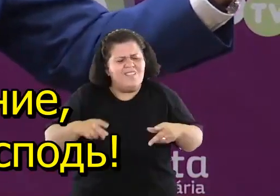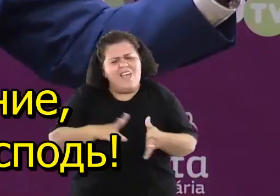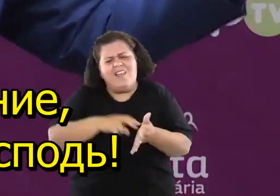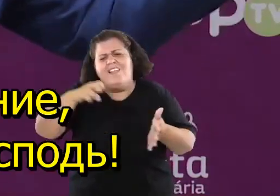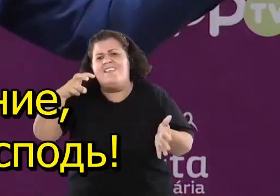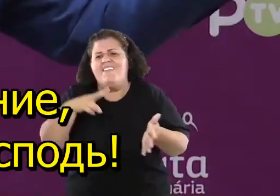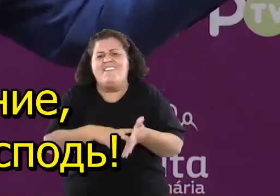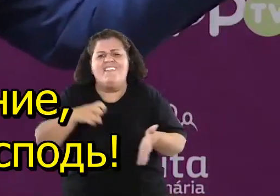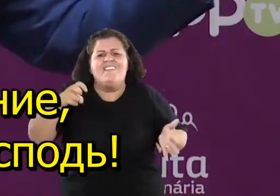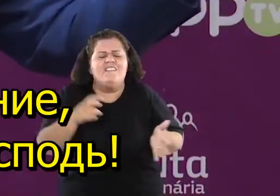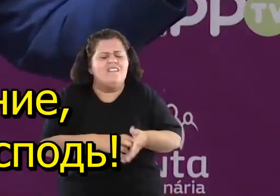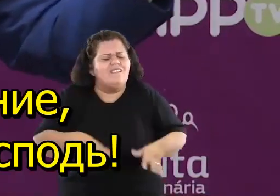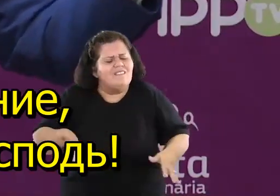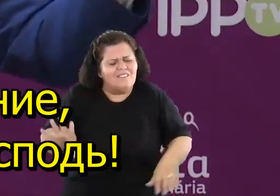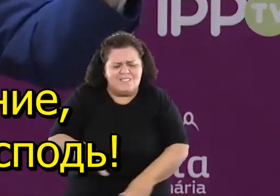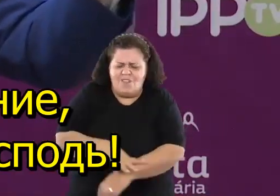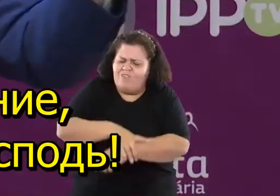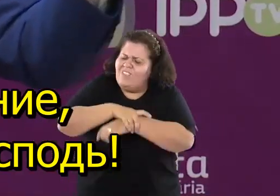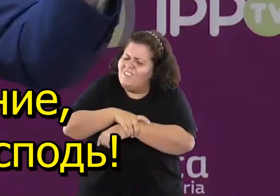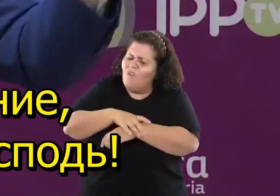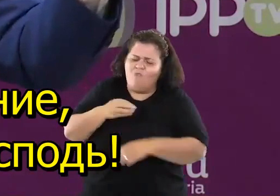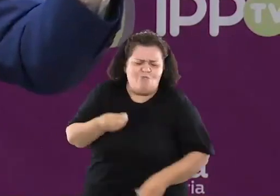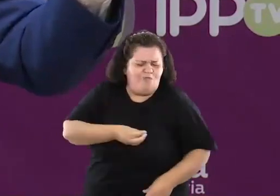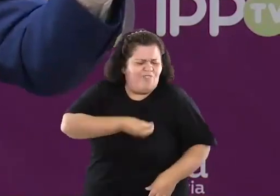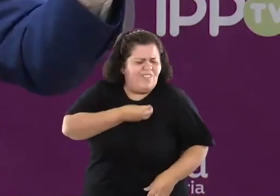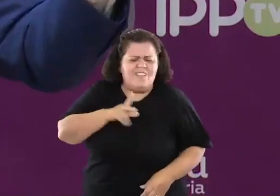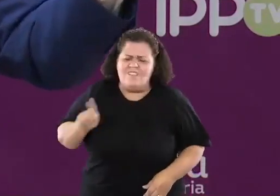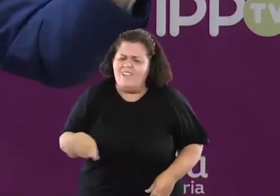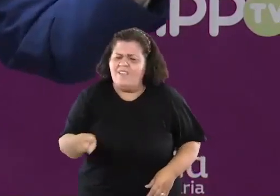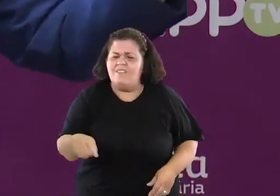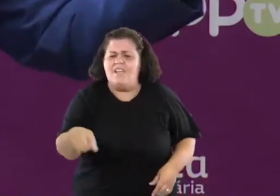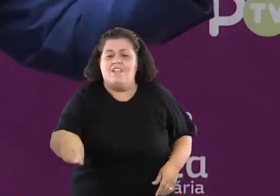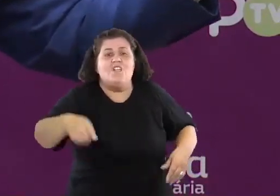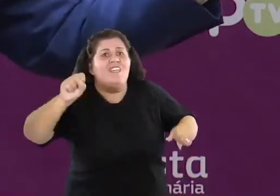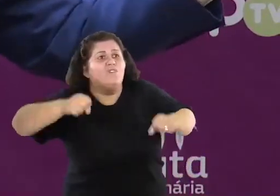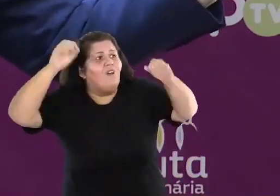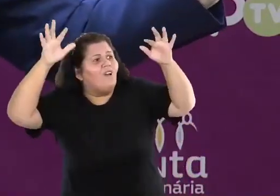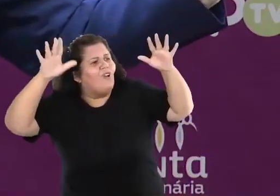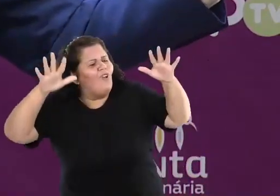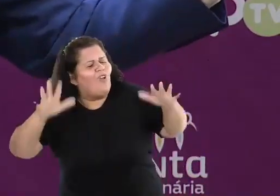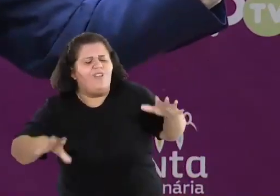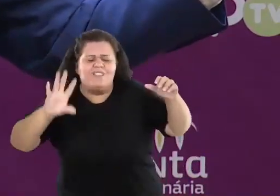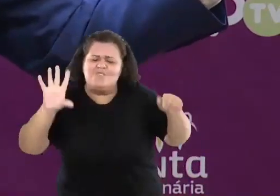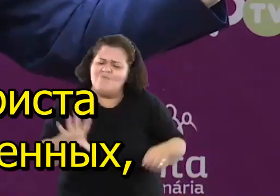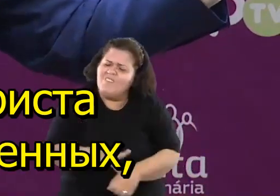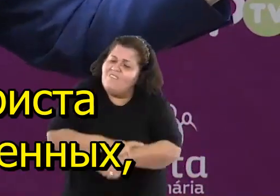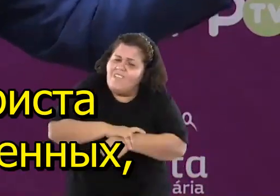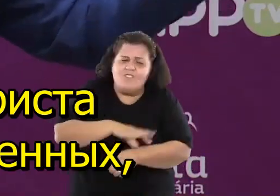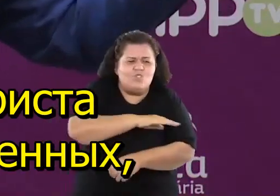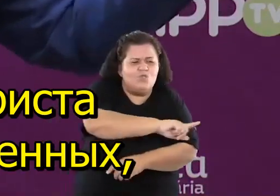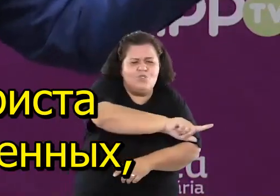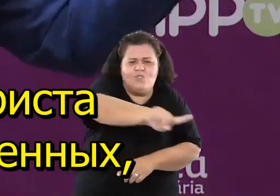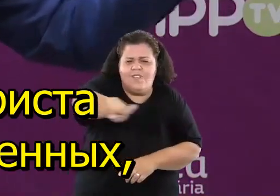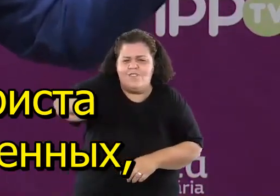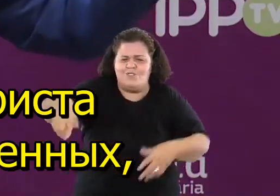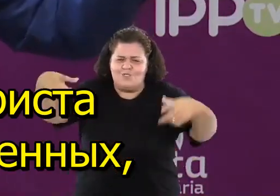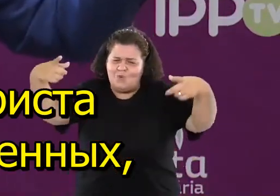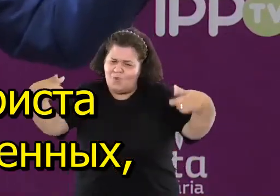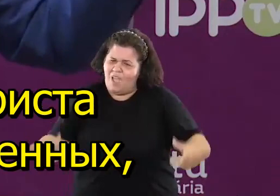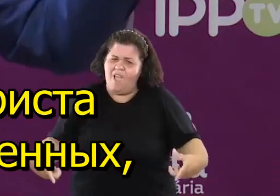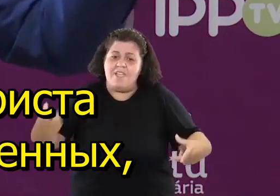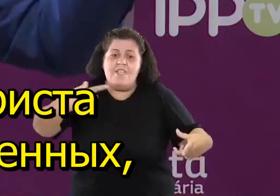salvação, vida eterna nesta manhã, Senhor. Que a tua glória se manifeste neste lugar e que o poder do